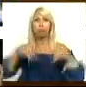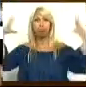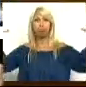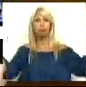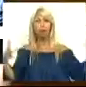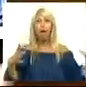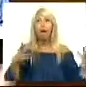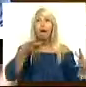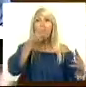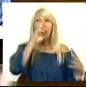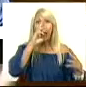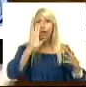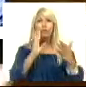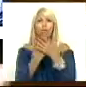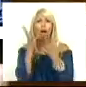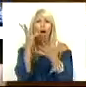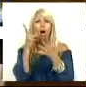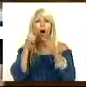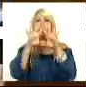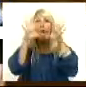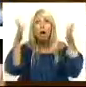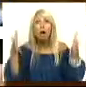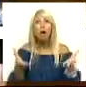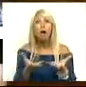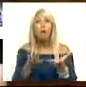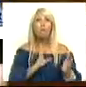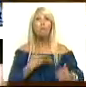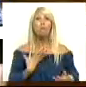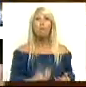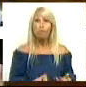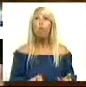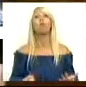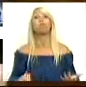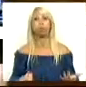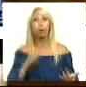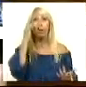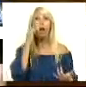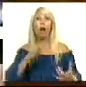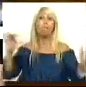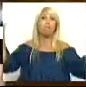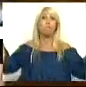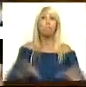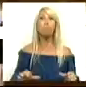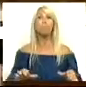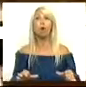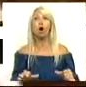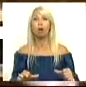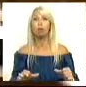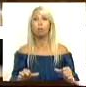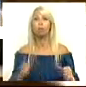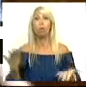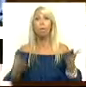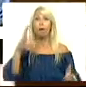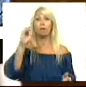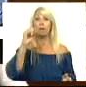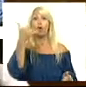estufa muito mais grave ao nível dos seus efeitos e do seu efeito sobre o efeito de estufa do que o próprio CO2 e,